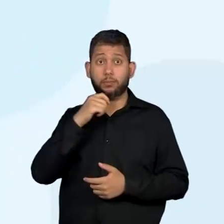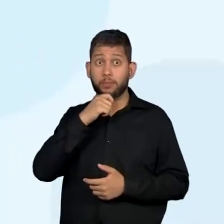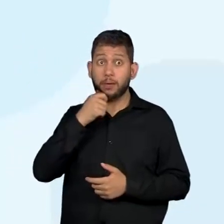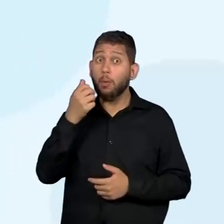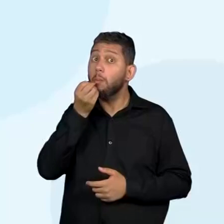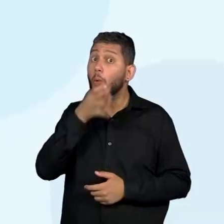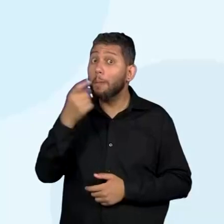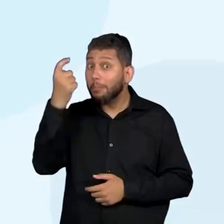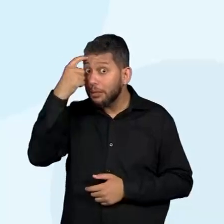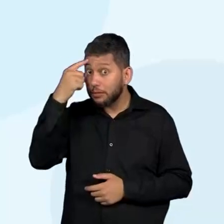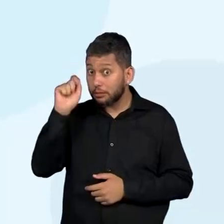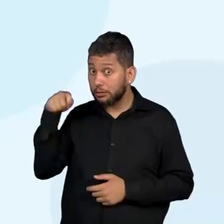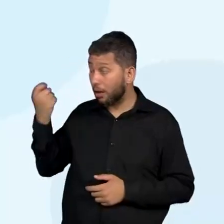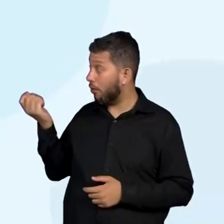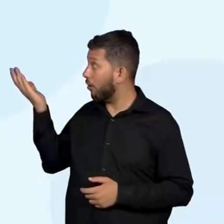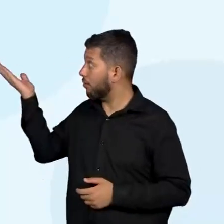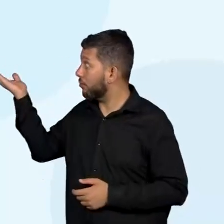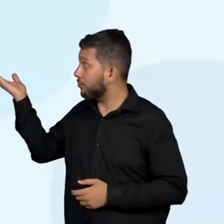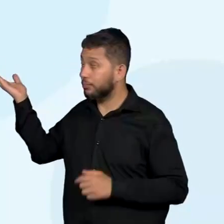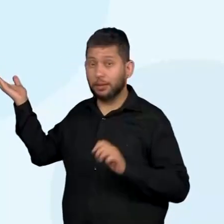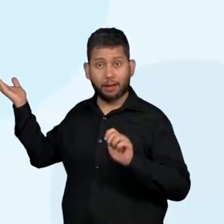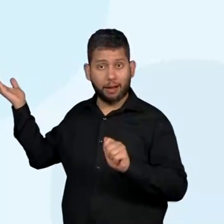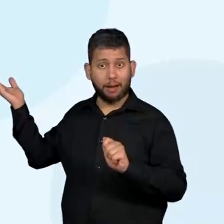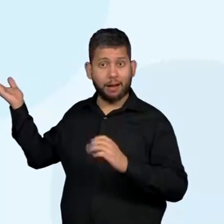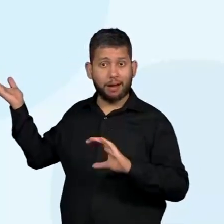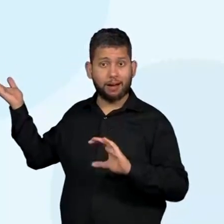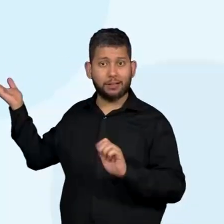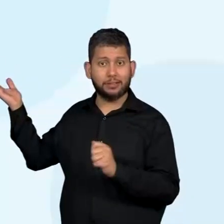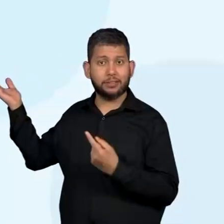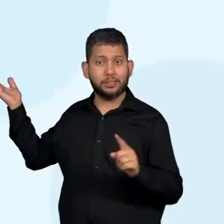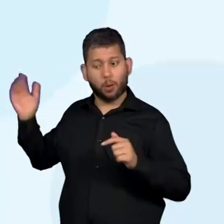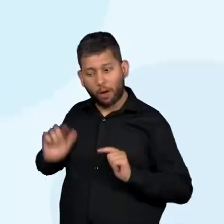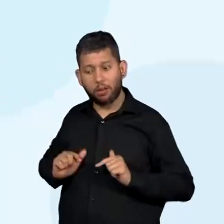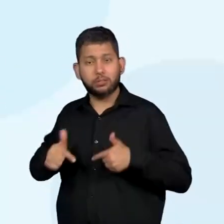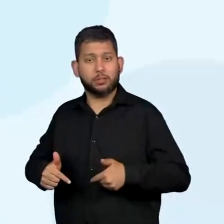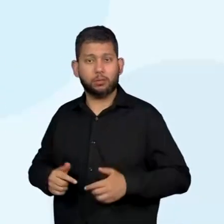ações. E de acordo com a nossa tabela, é o seguinte.